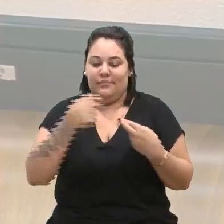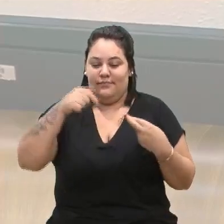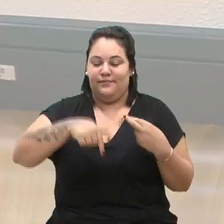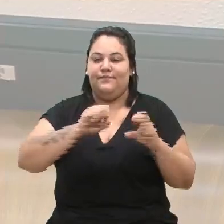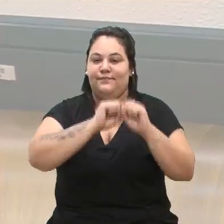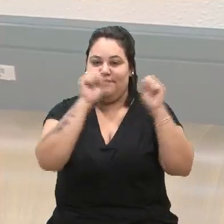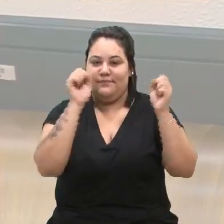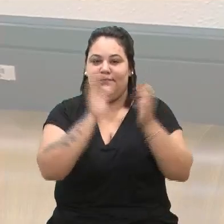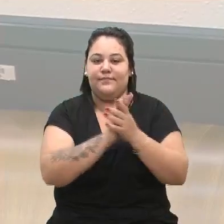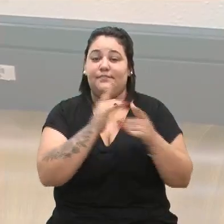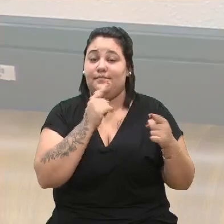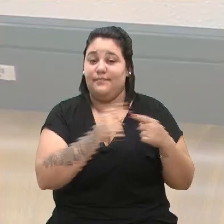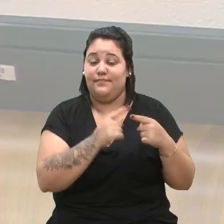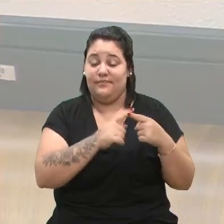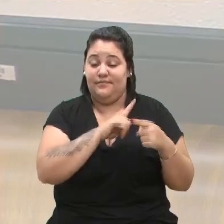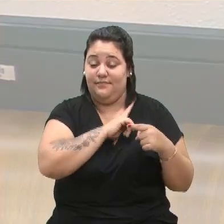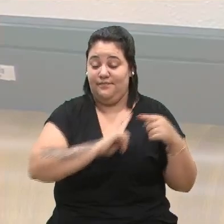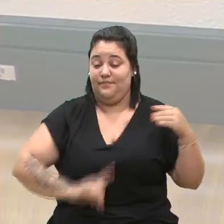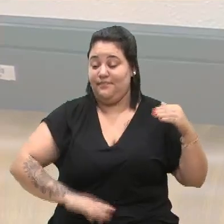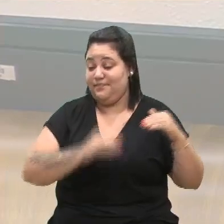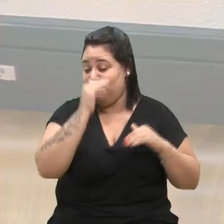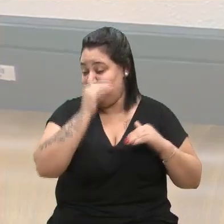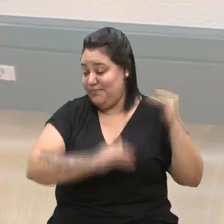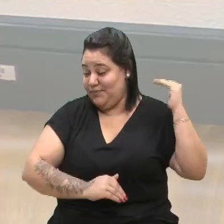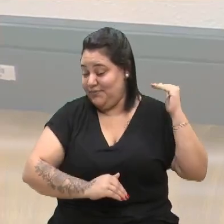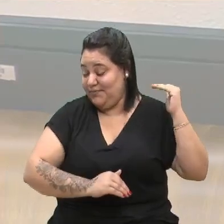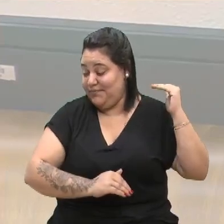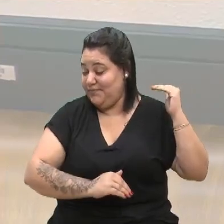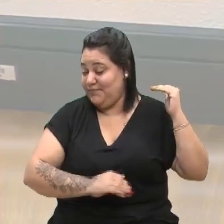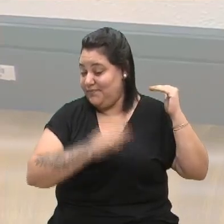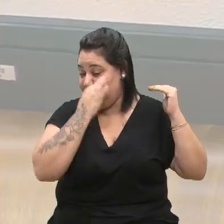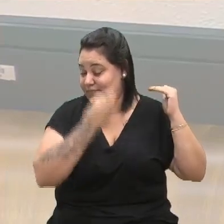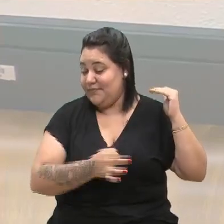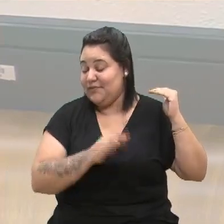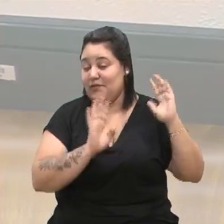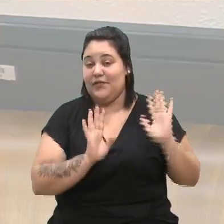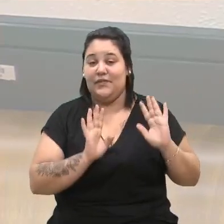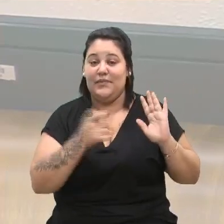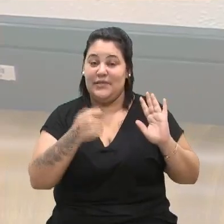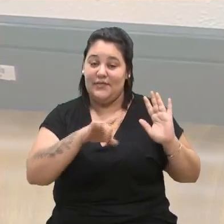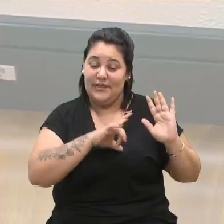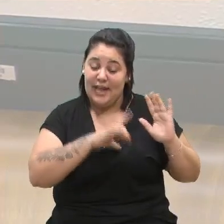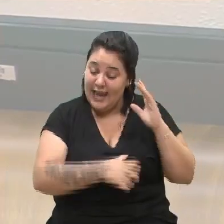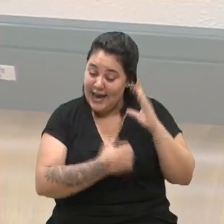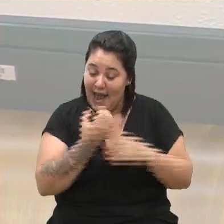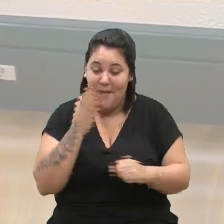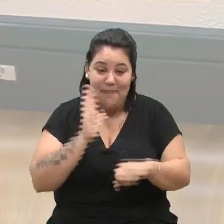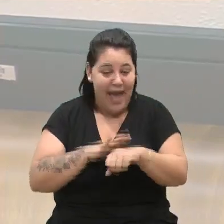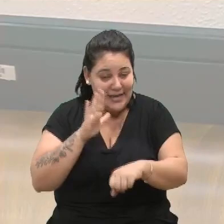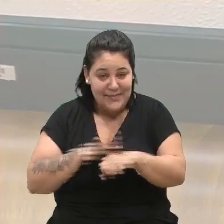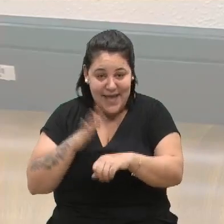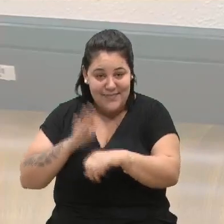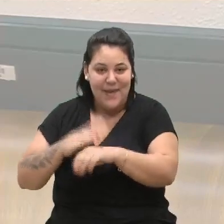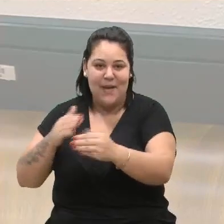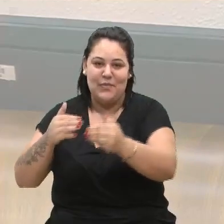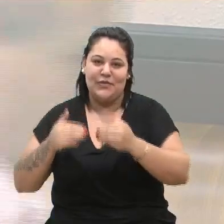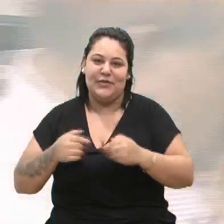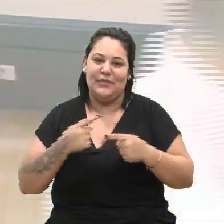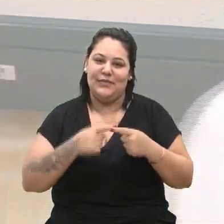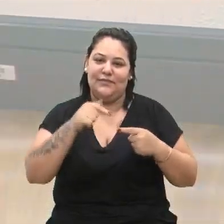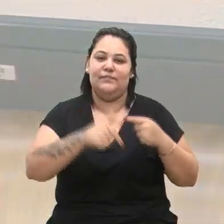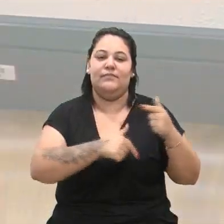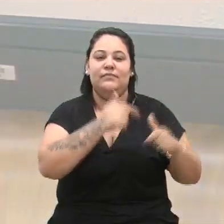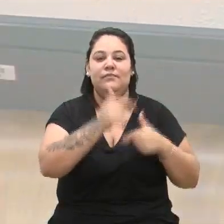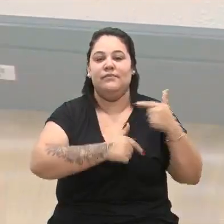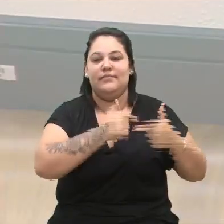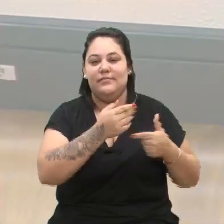um desgoverno de um tamanho inacreditável. Teria que ter mais moção. É que a gente aqui tem muito serviço